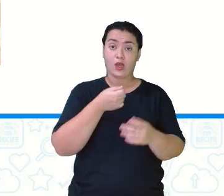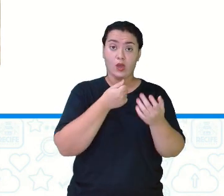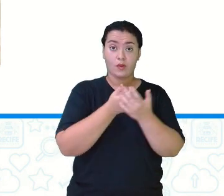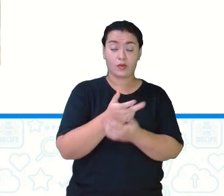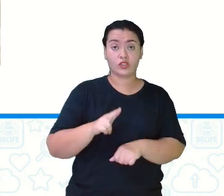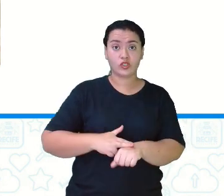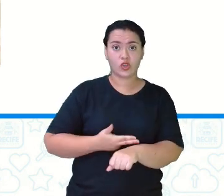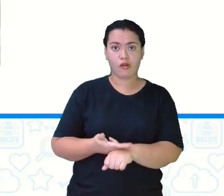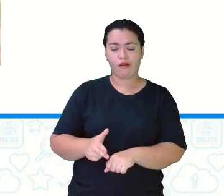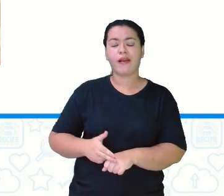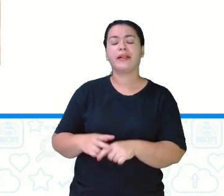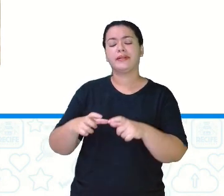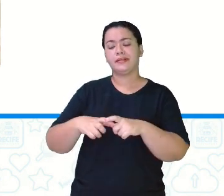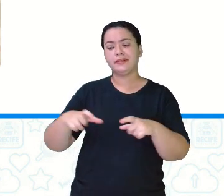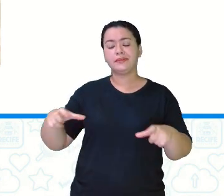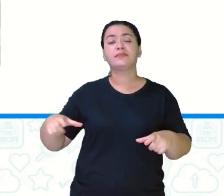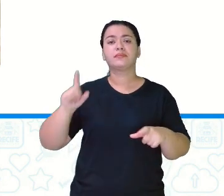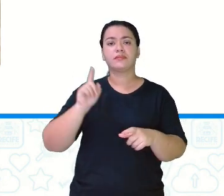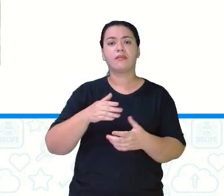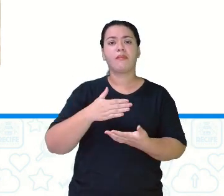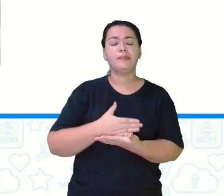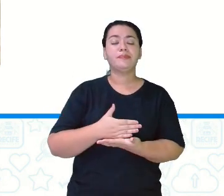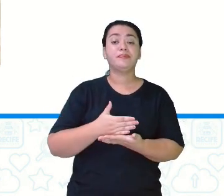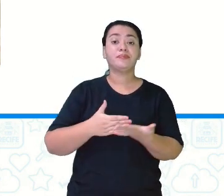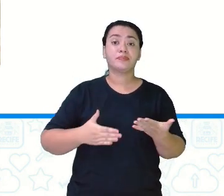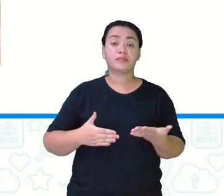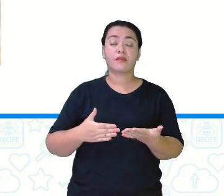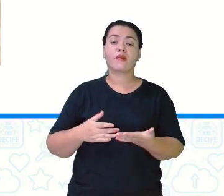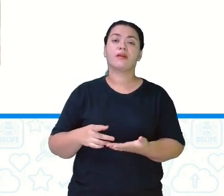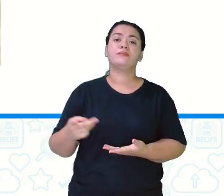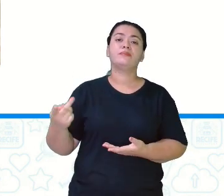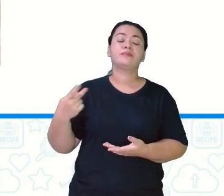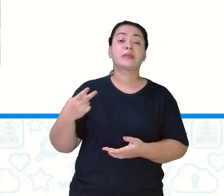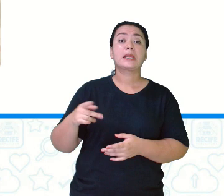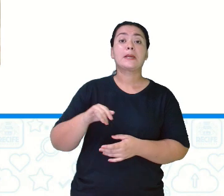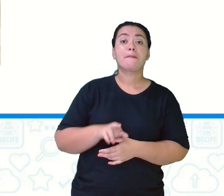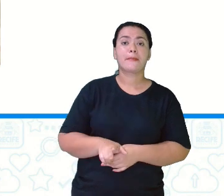de chocolate e vai dividir igualmente para ela e